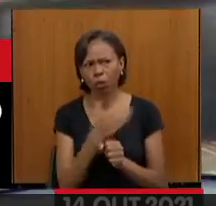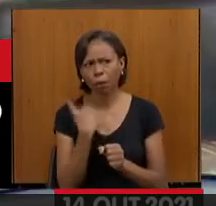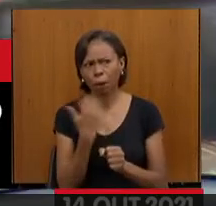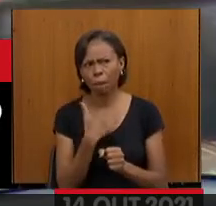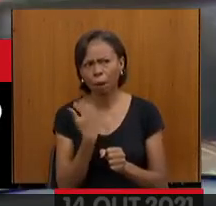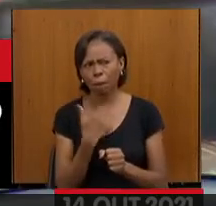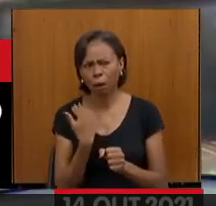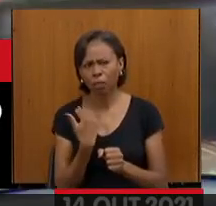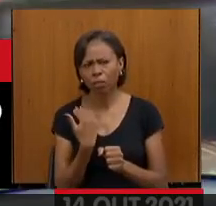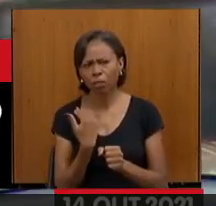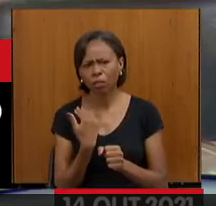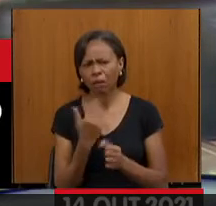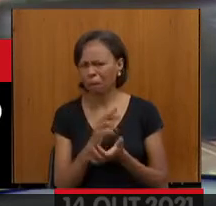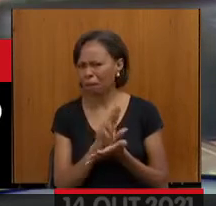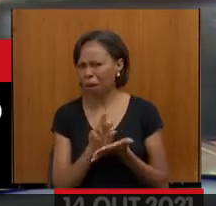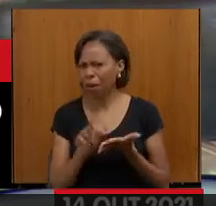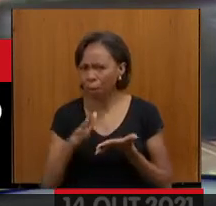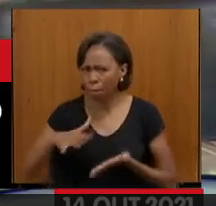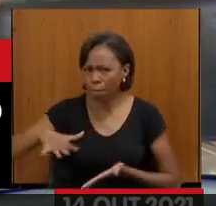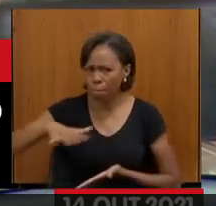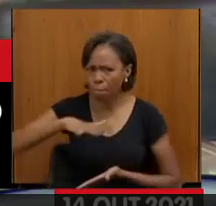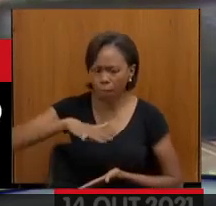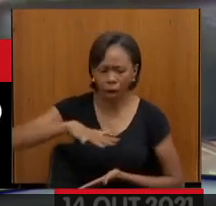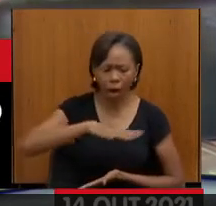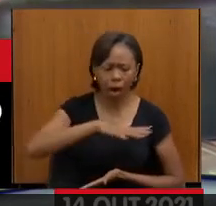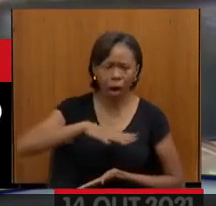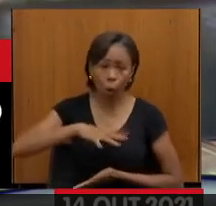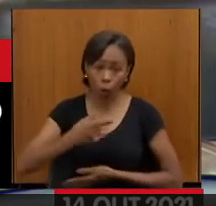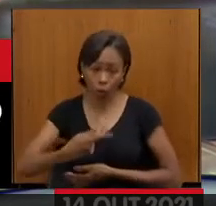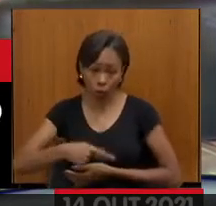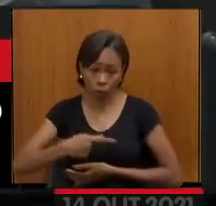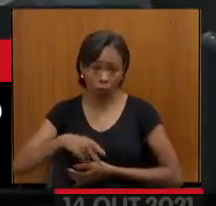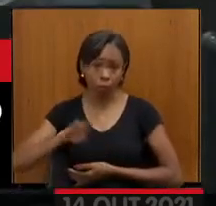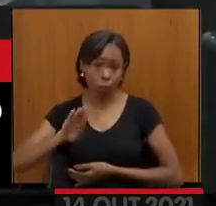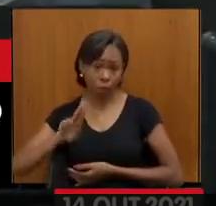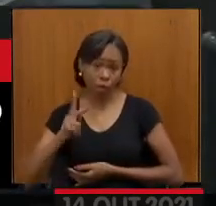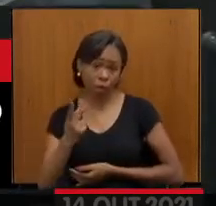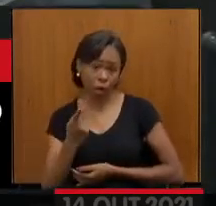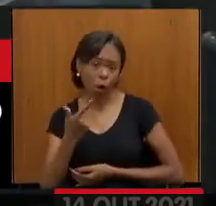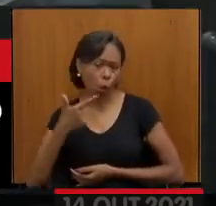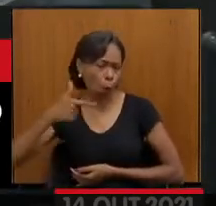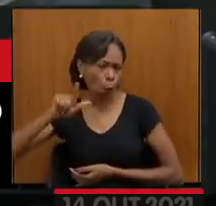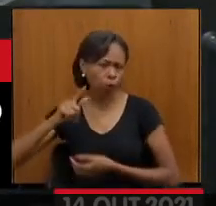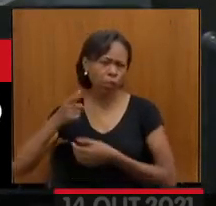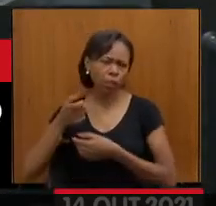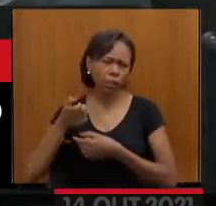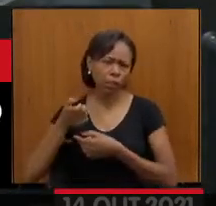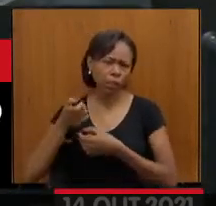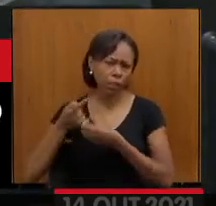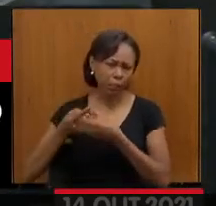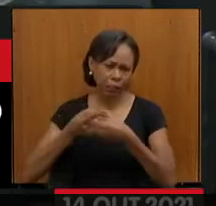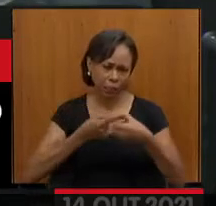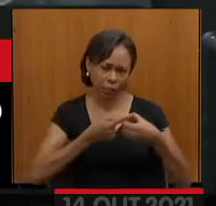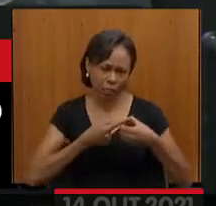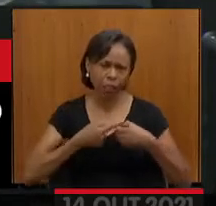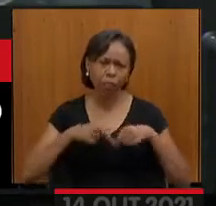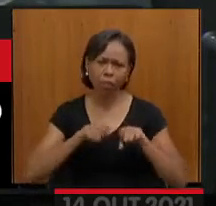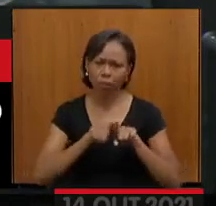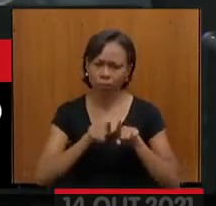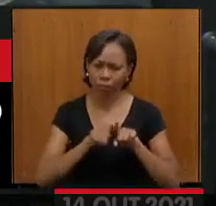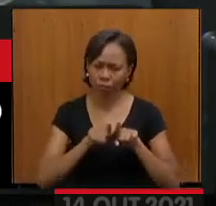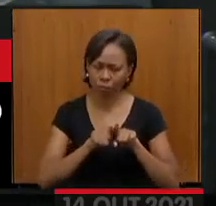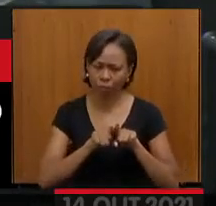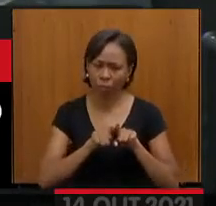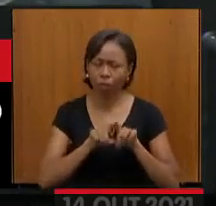bairros, e provavelmente em bairros aqui de Belo Horizonte, em muitas cidades do estado, números europeus, nós vamos ter,